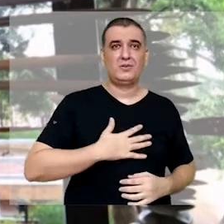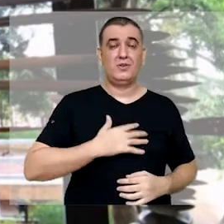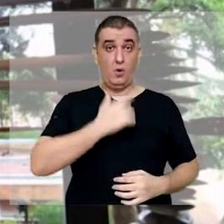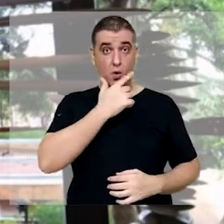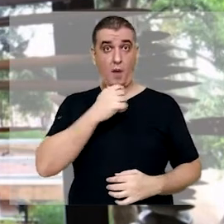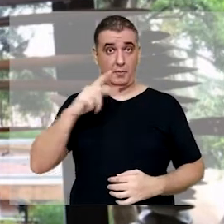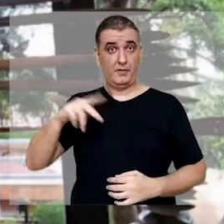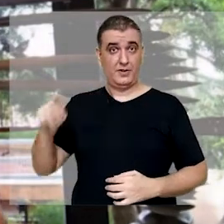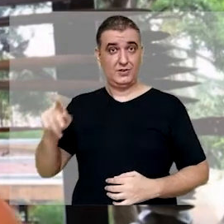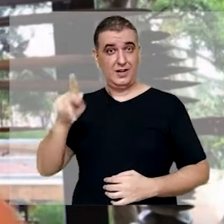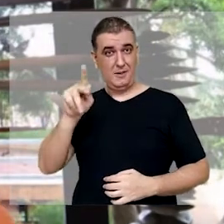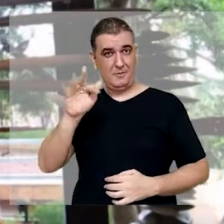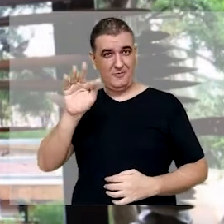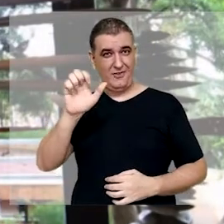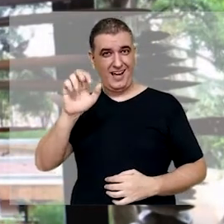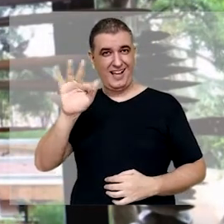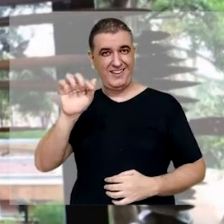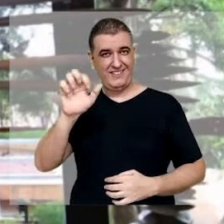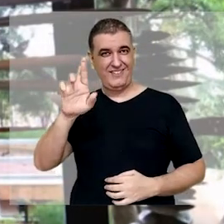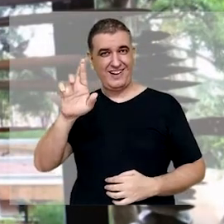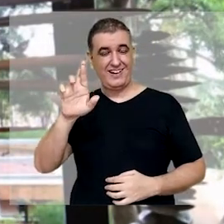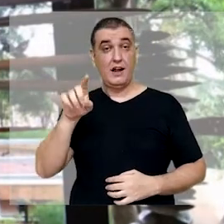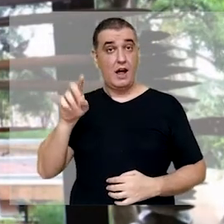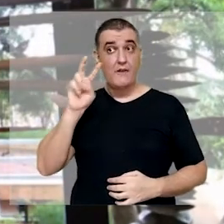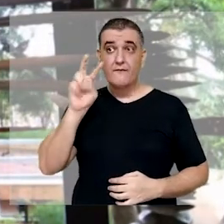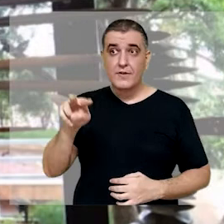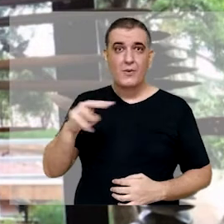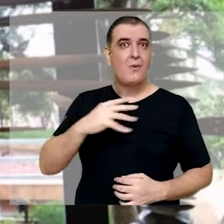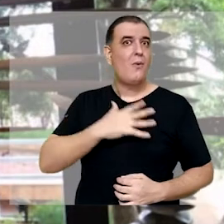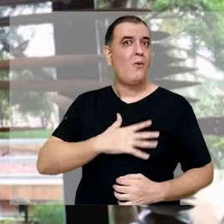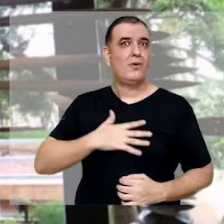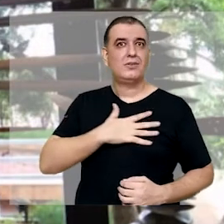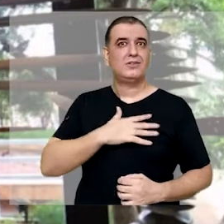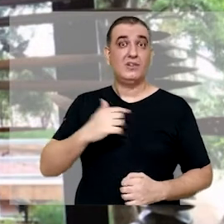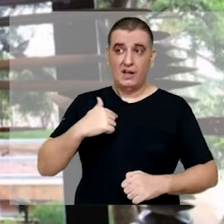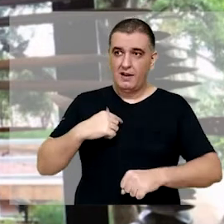Pfeiffer fazer uma apresentação do meu trabalho.